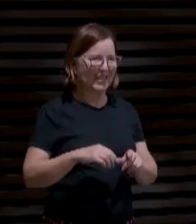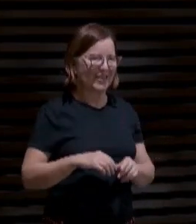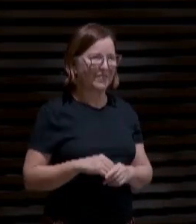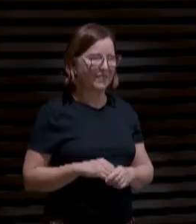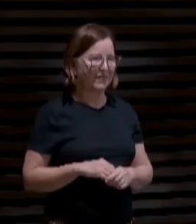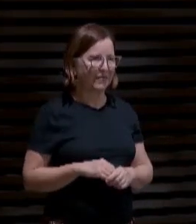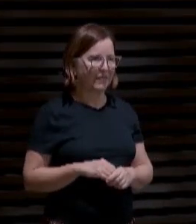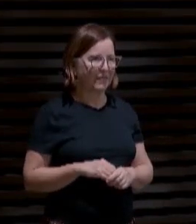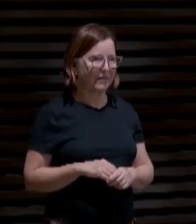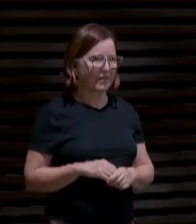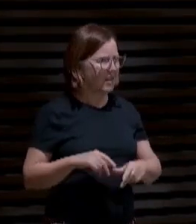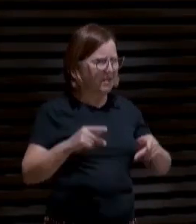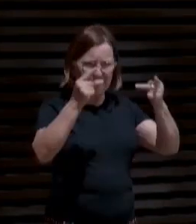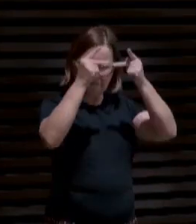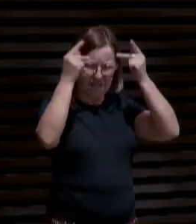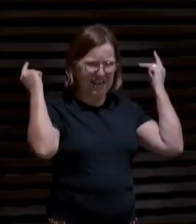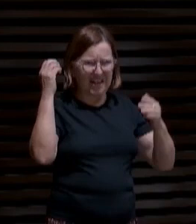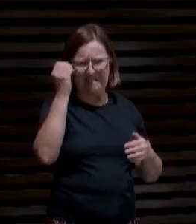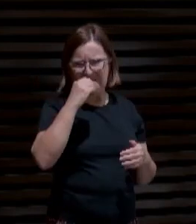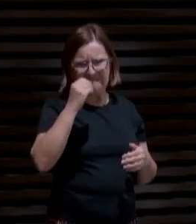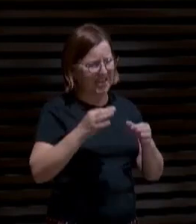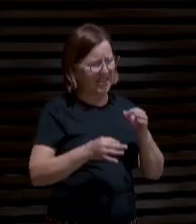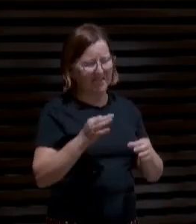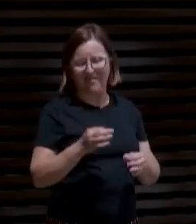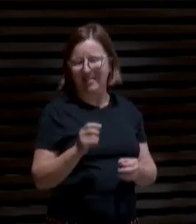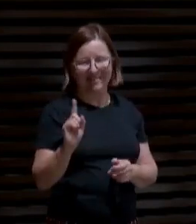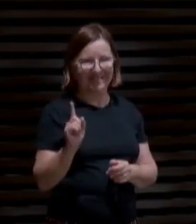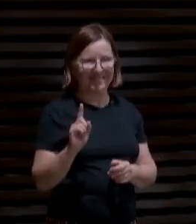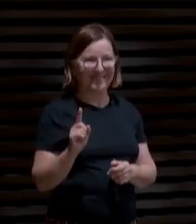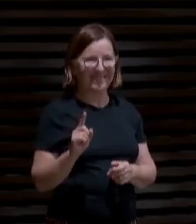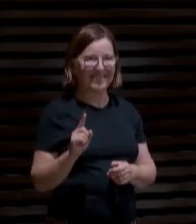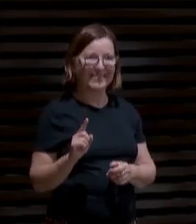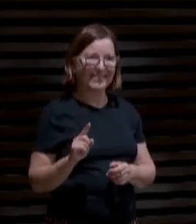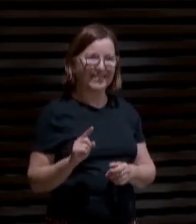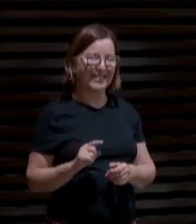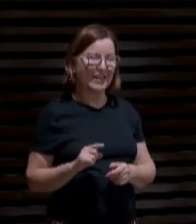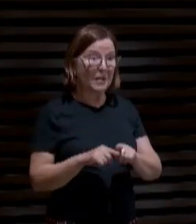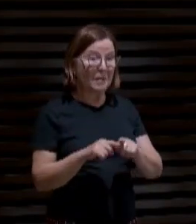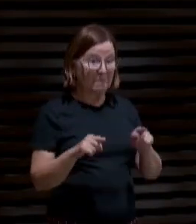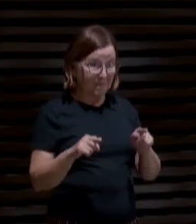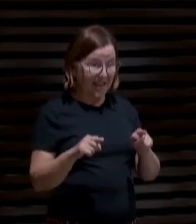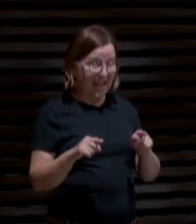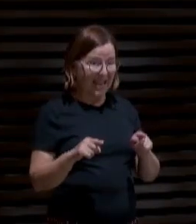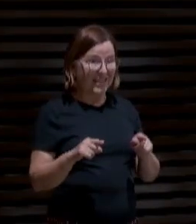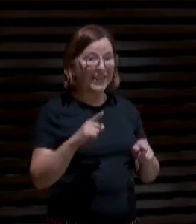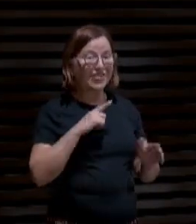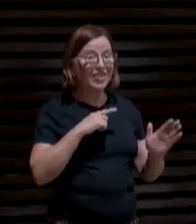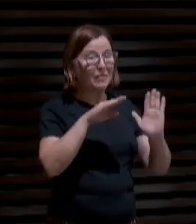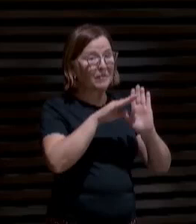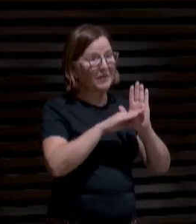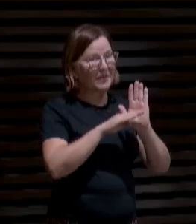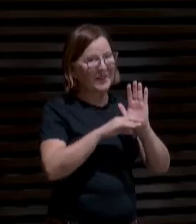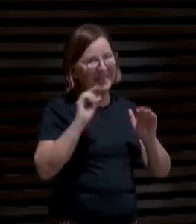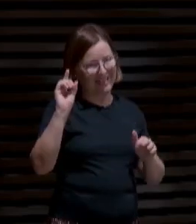Não era Pilatos aquele fracote que ia julgá-lo. É porque ele estava ali dentro de um propósito de Deus. Deus vai usar